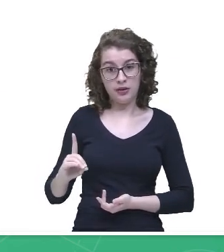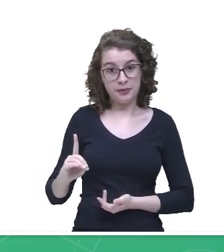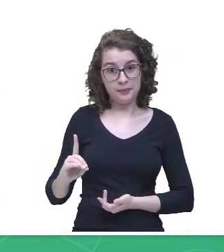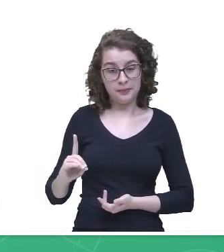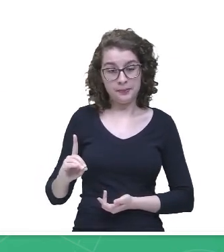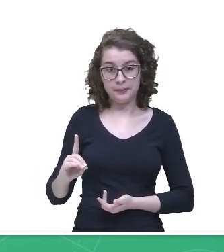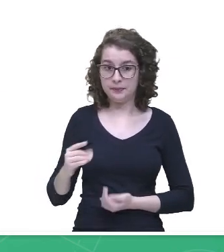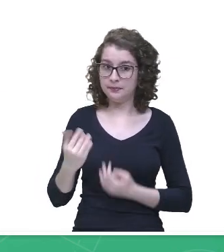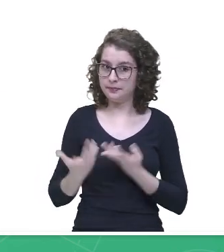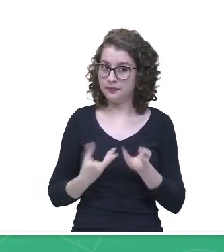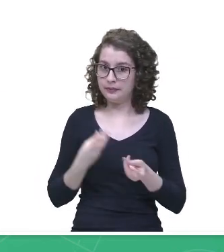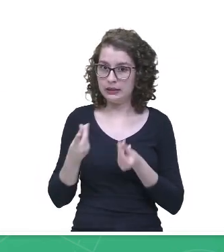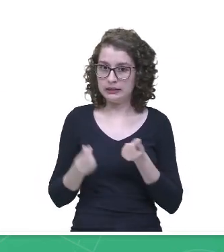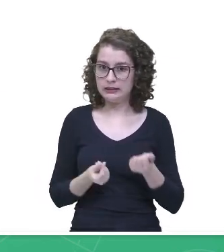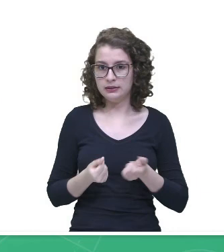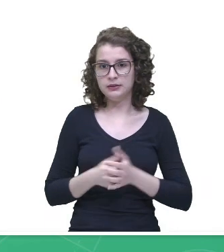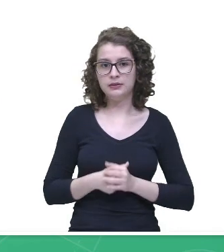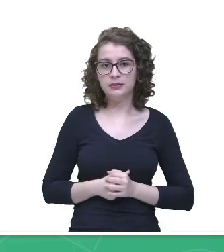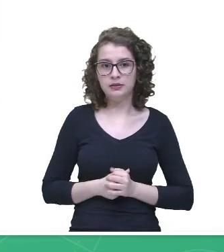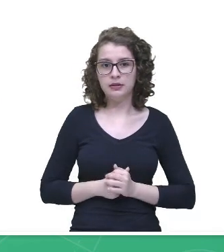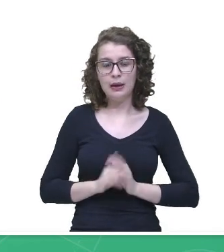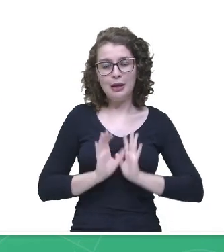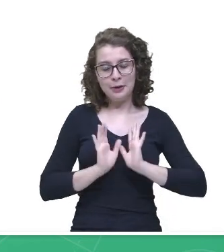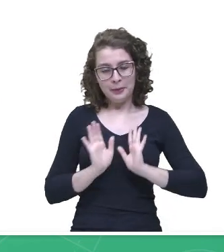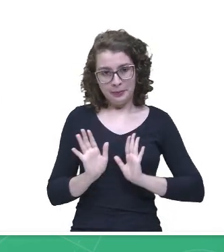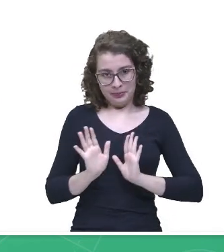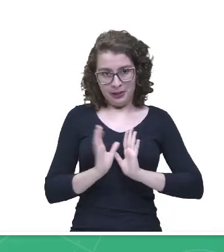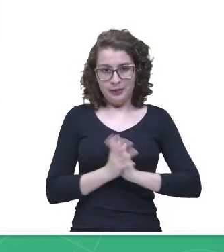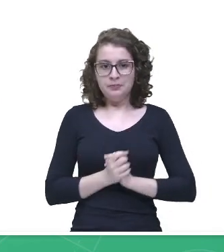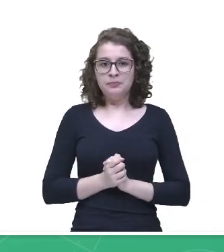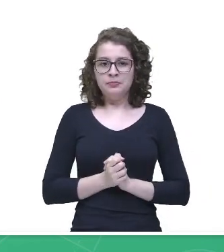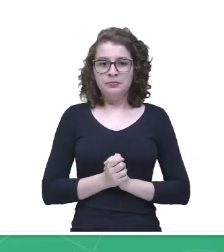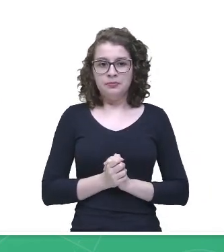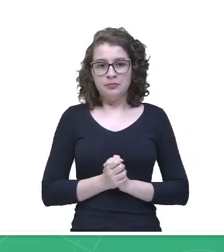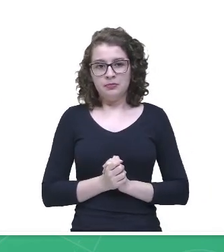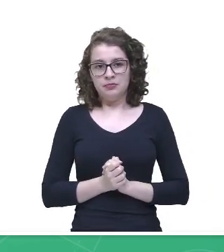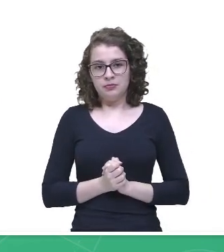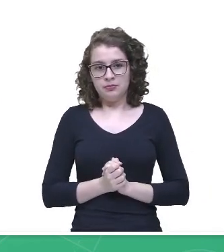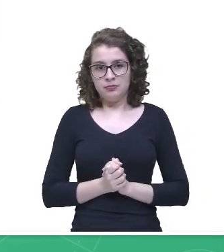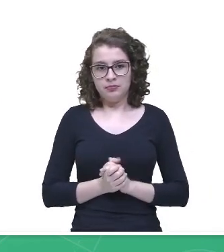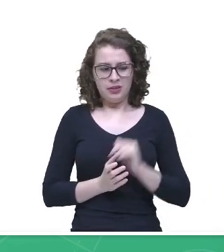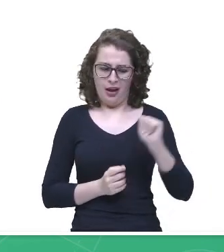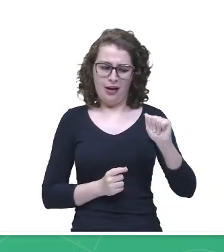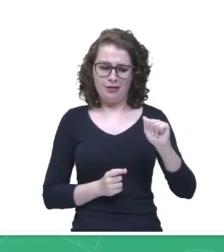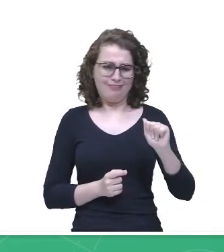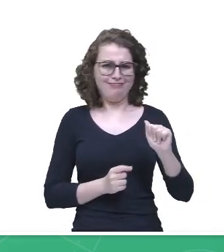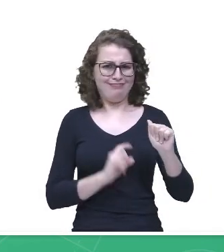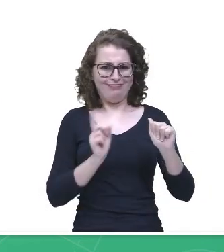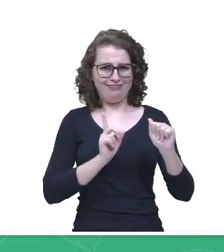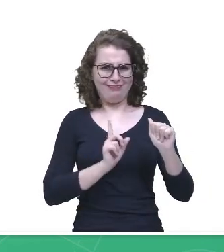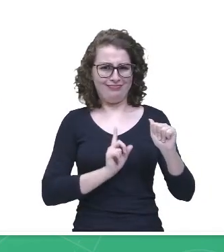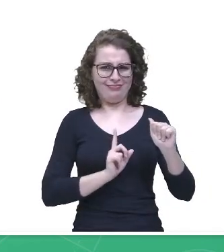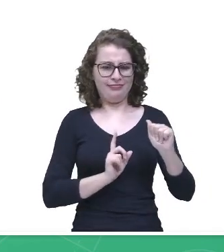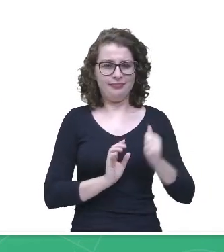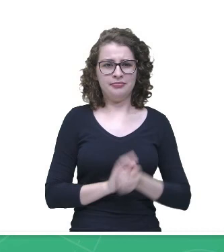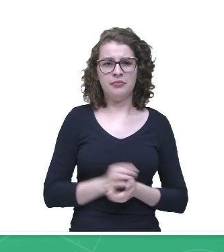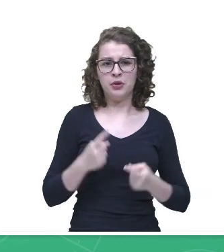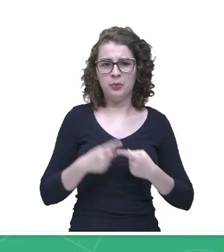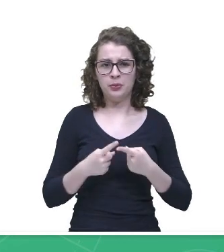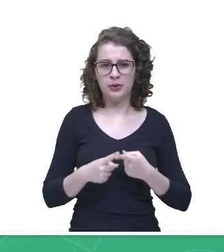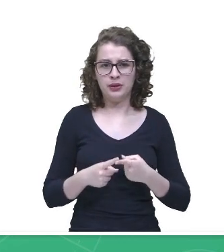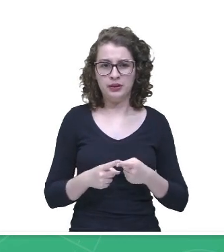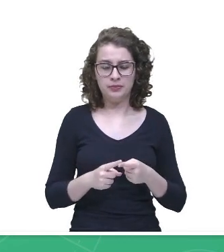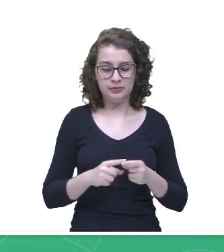né? Só que, gente, não é a letra A não, tá bom? Por quê? O nome já está falando,